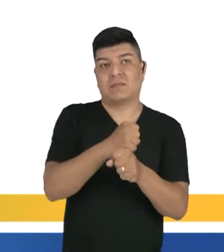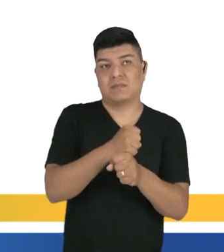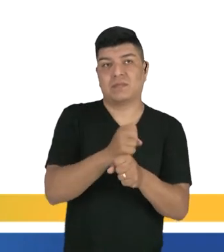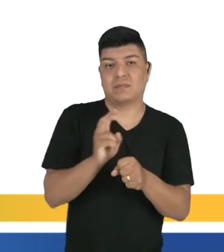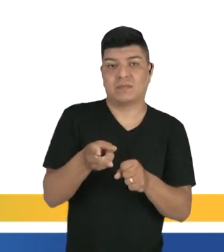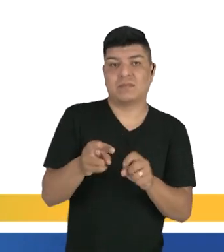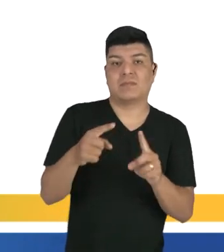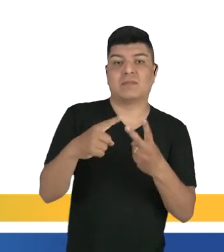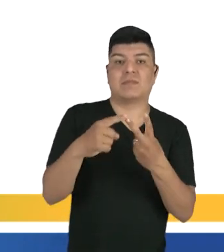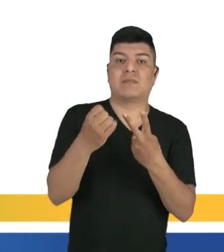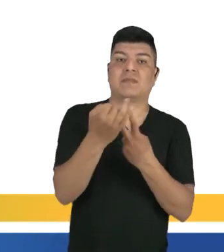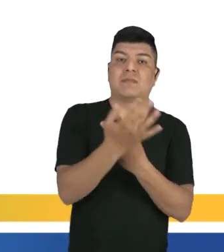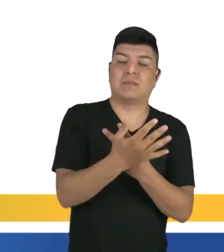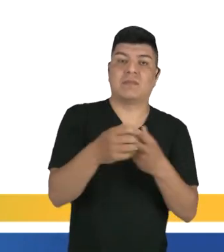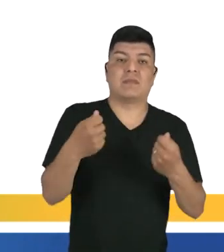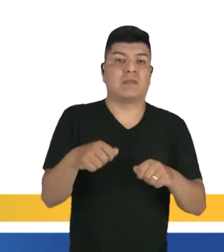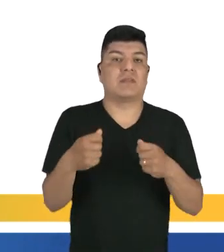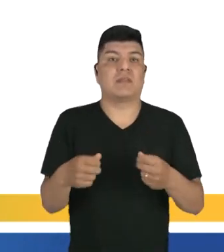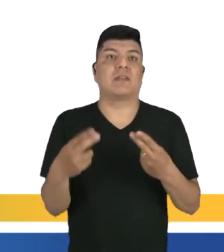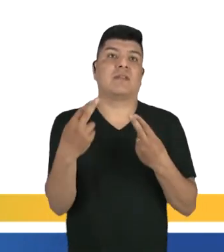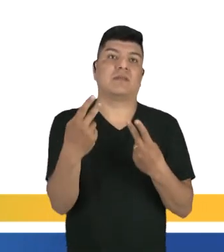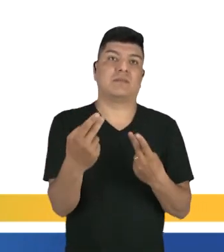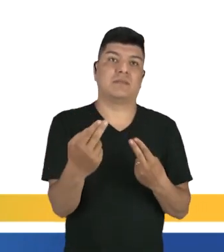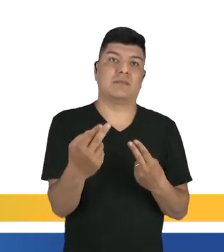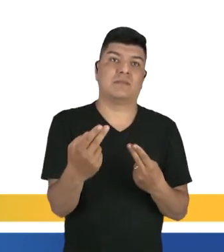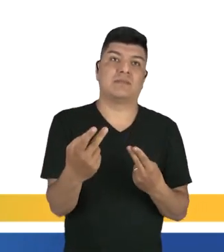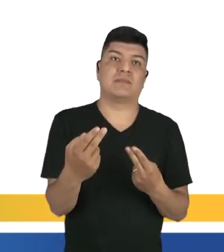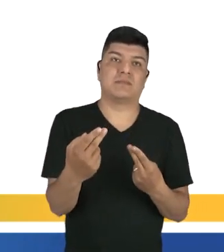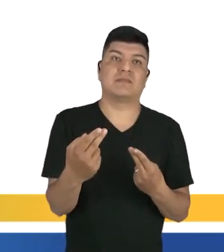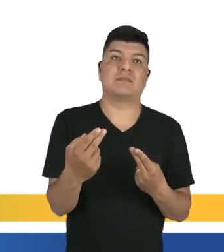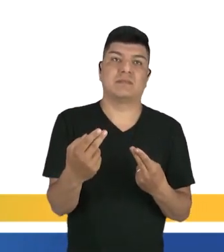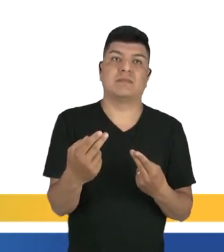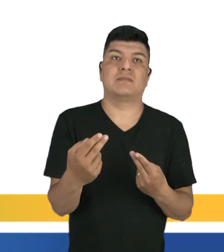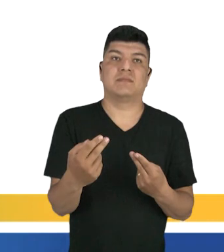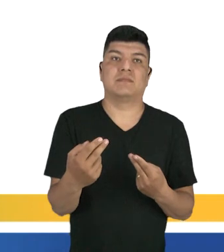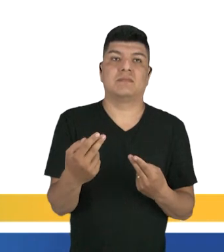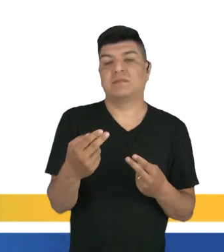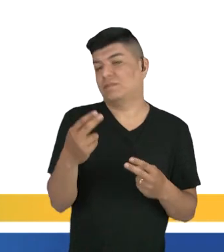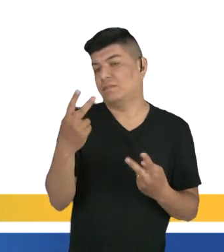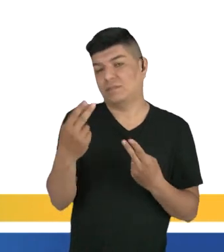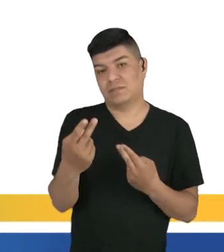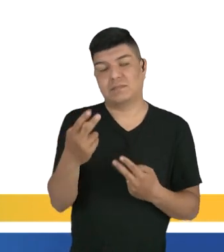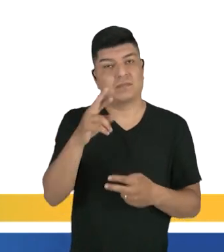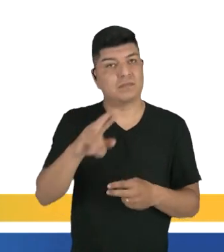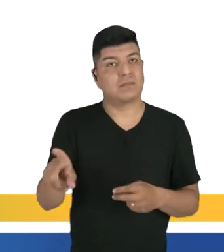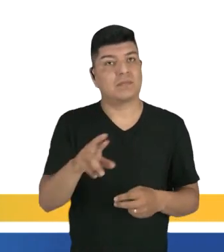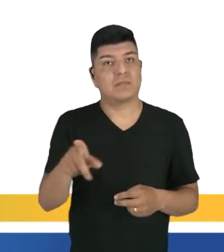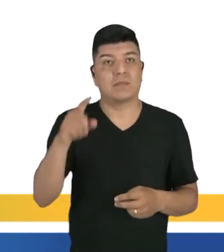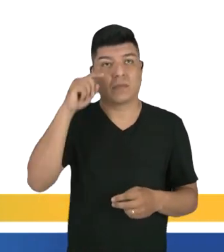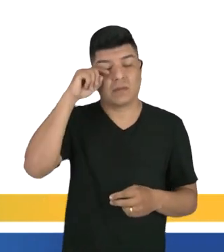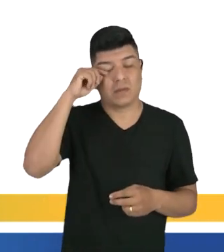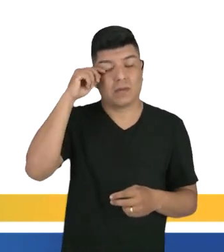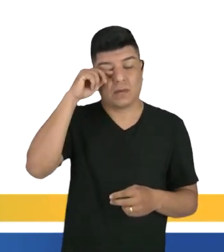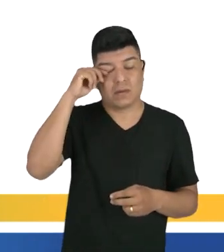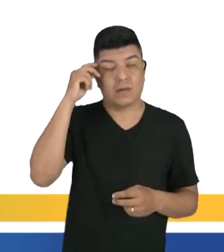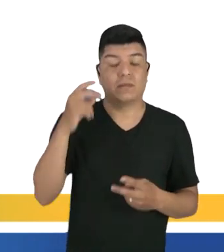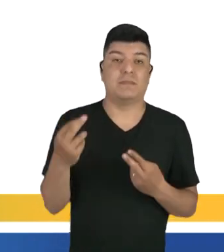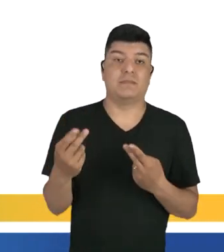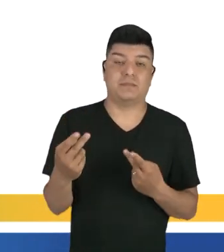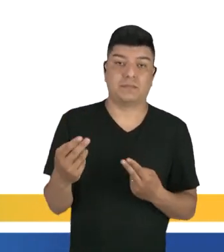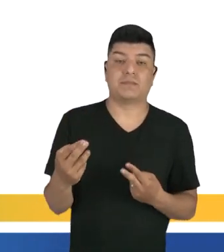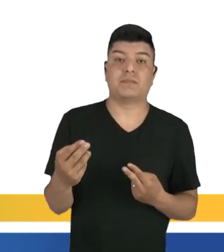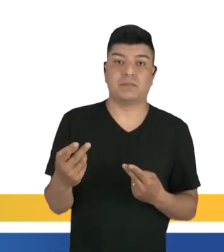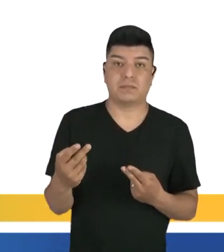radicais, eu necessito que eles sejam semelhantes. E eles não são semelhantes porque, apesar dos índices serem